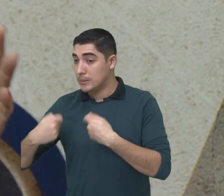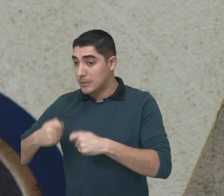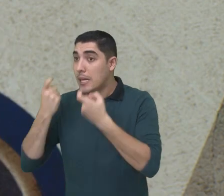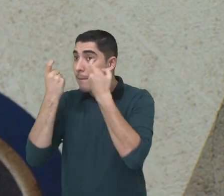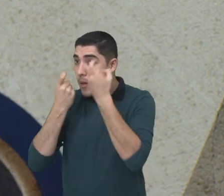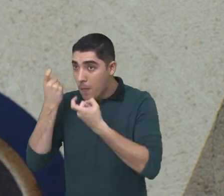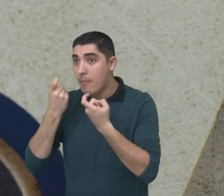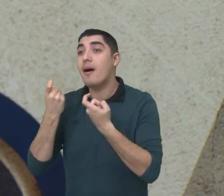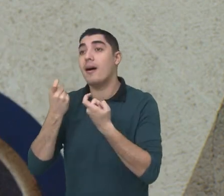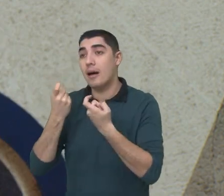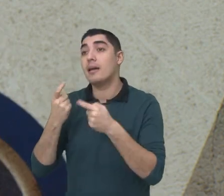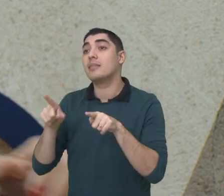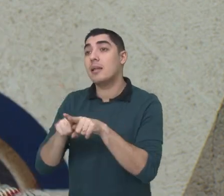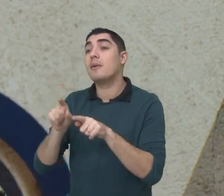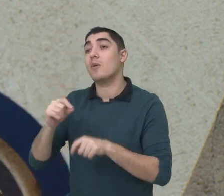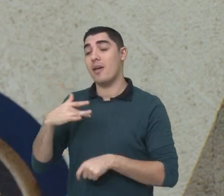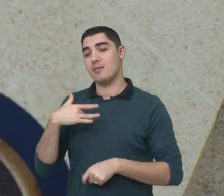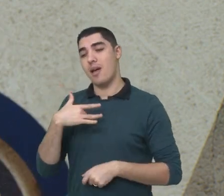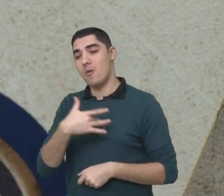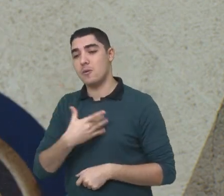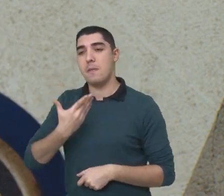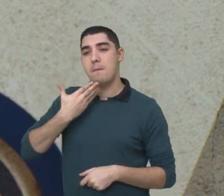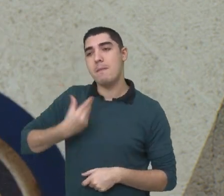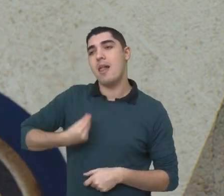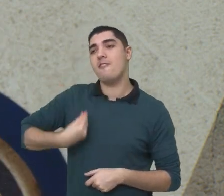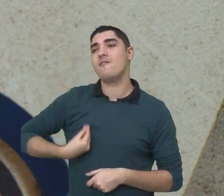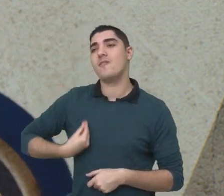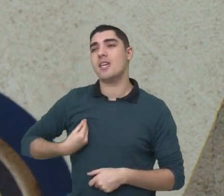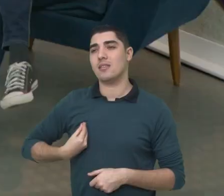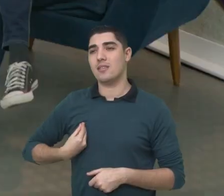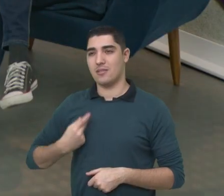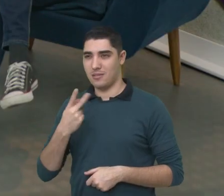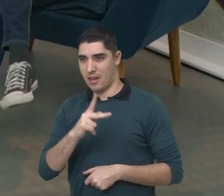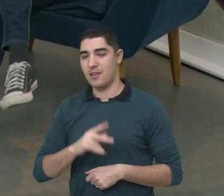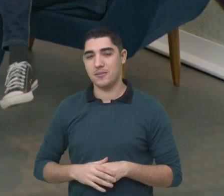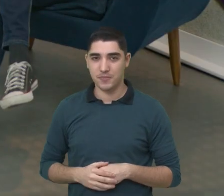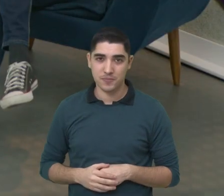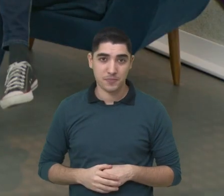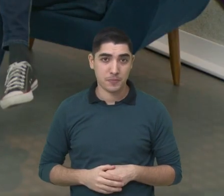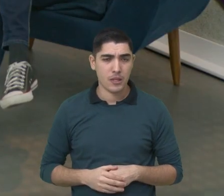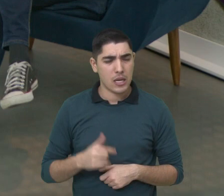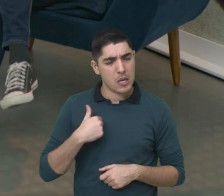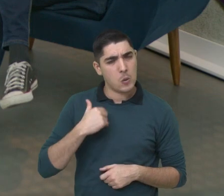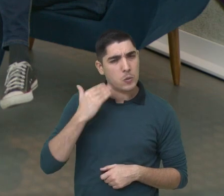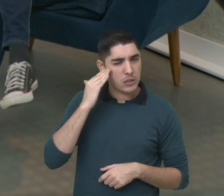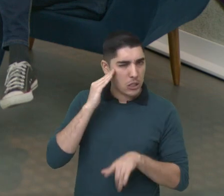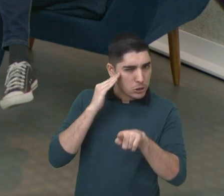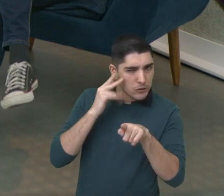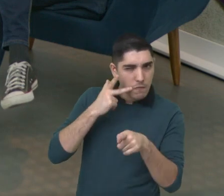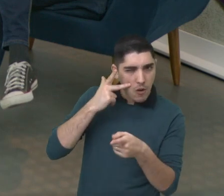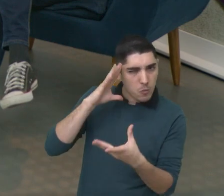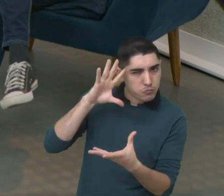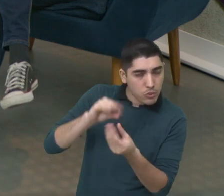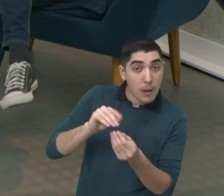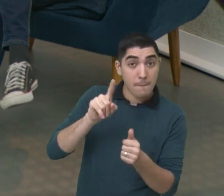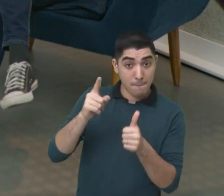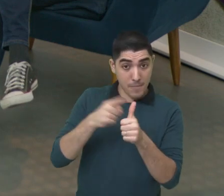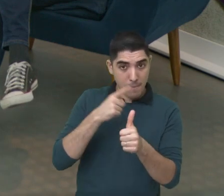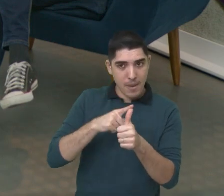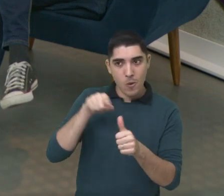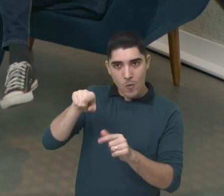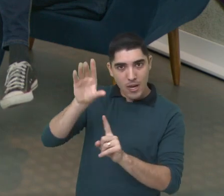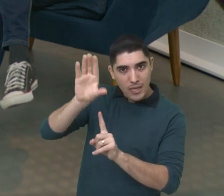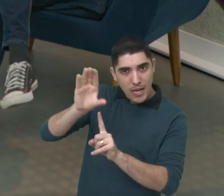preocupar também com o bem-estar daquele que está chegando. Pelo que eu entendi, então, o corretor de imóveis, ele estuda primeiro o